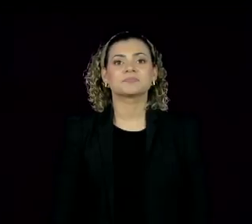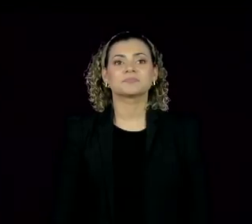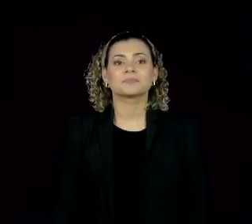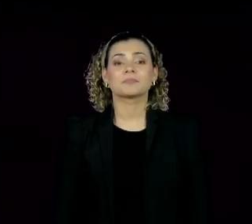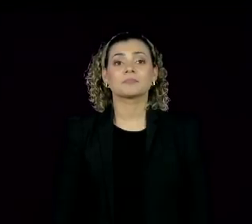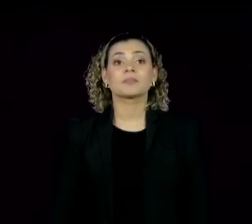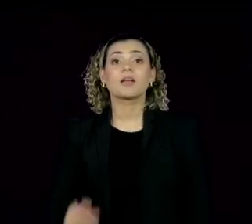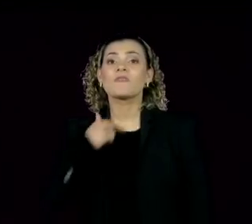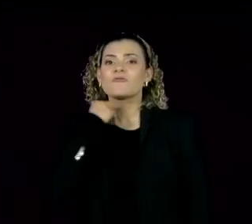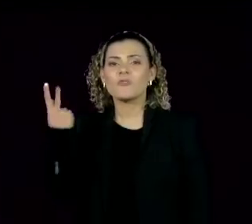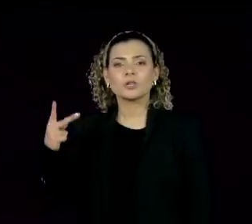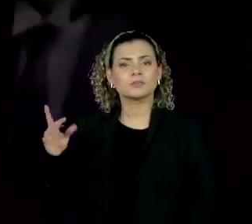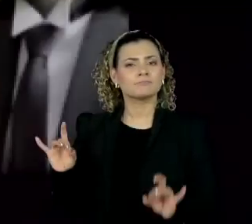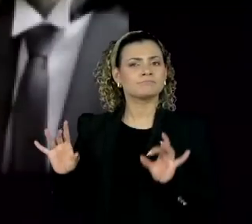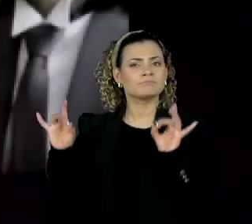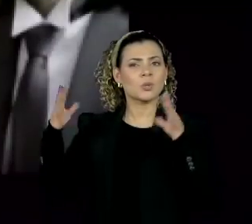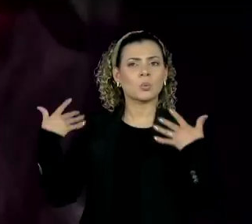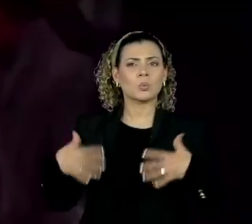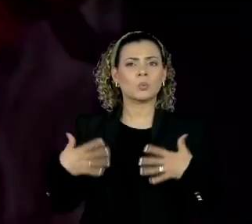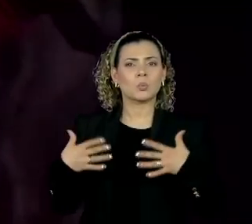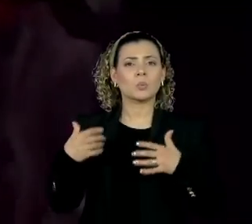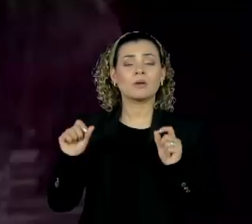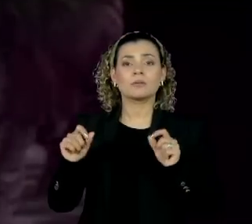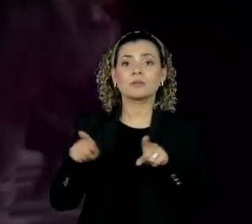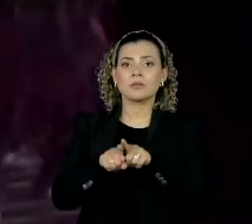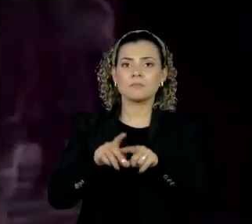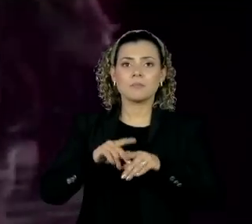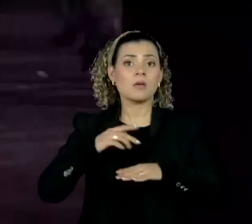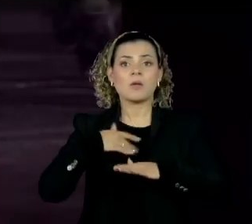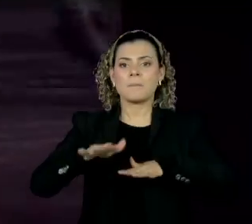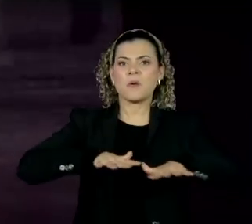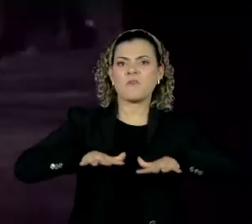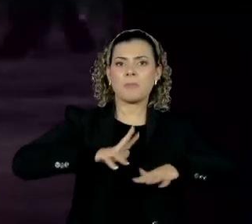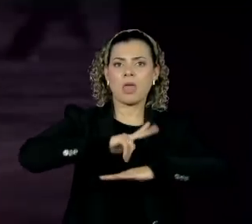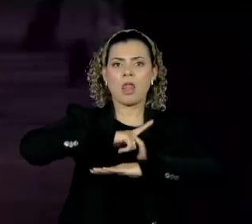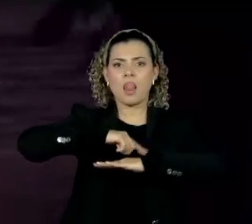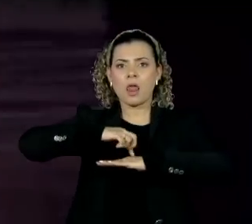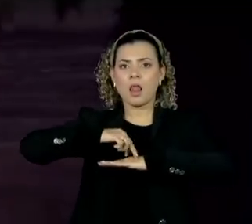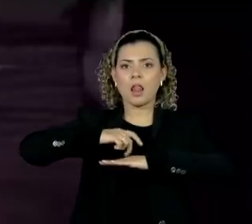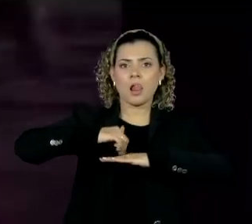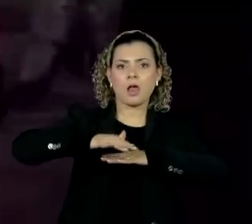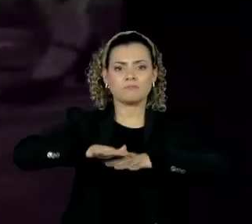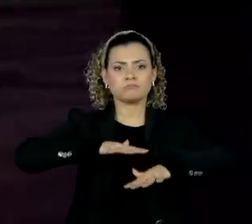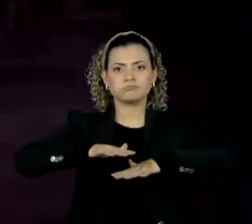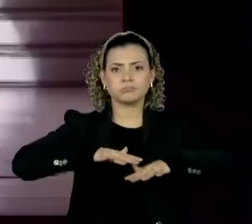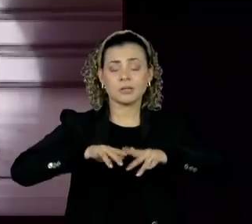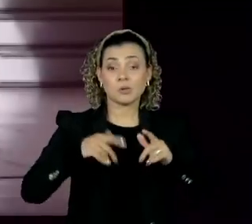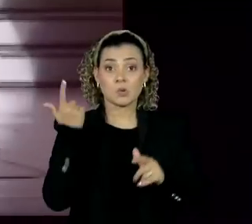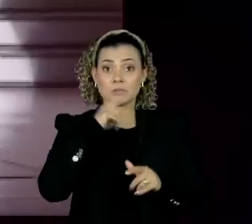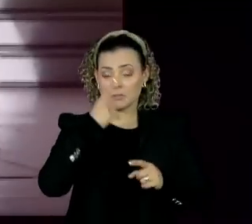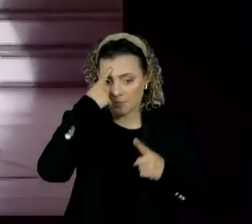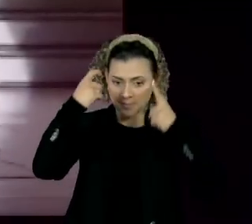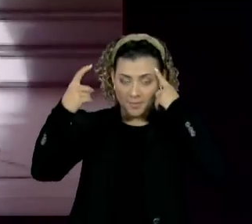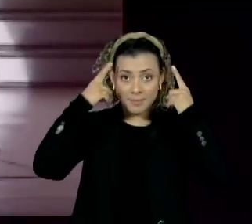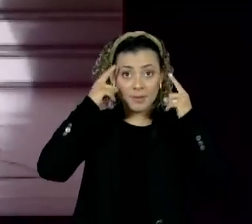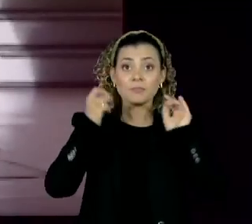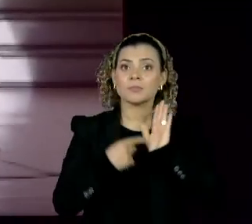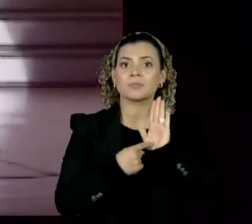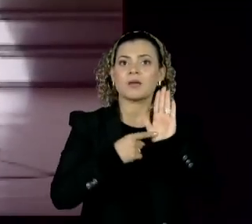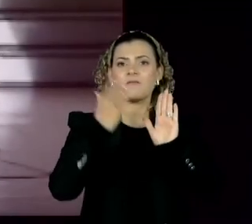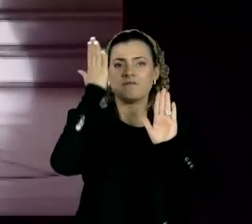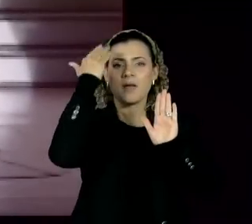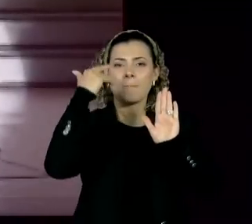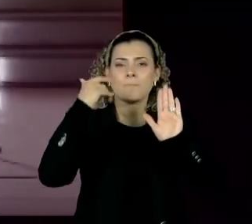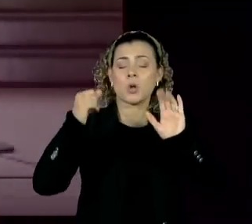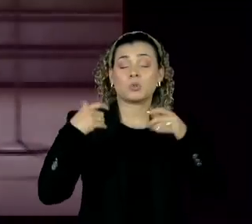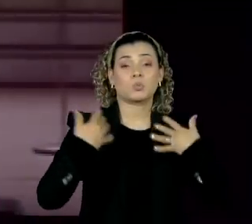A voz privilegiada, as mágicas habilidades coreográficas e suas belas composições logo o transformariam